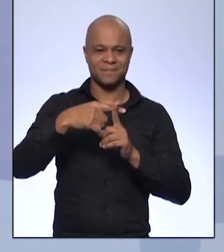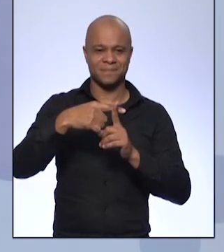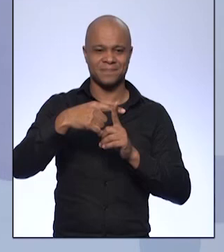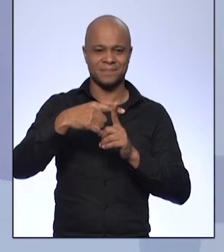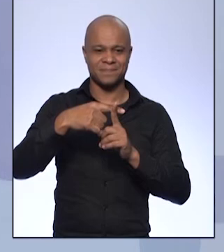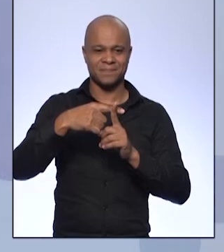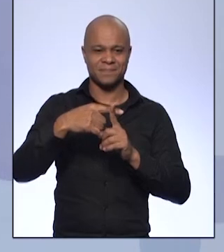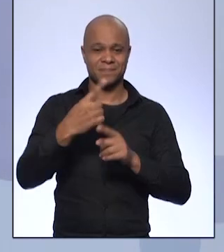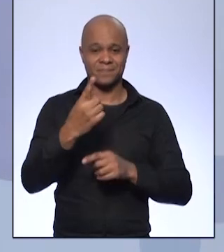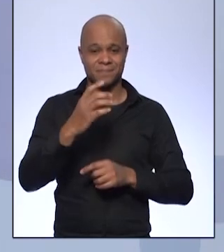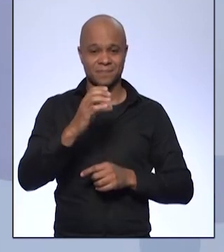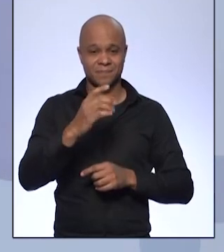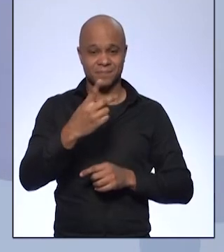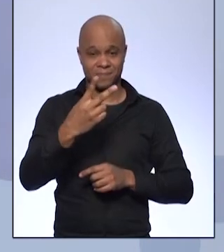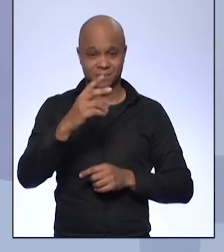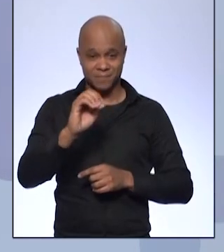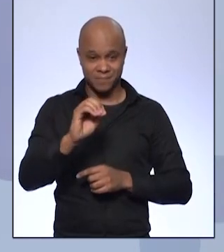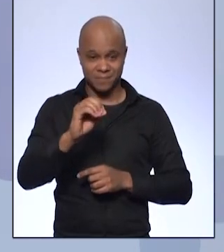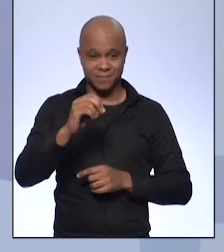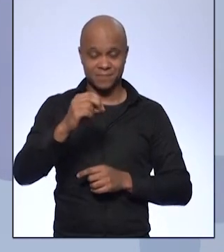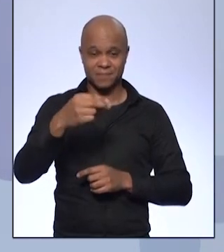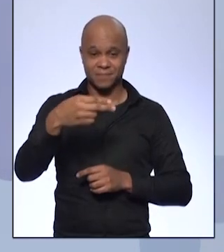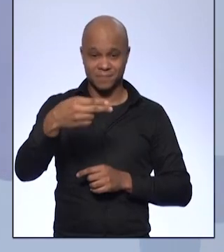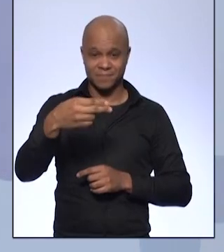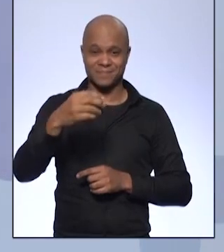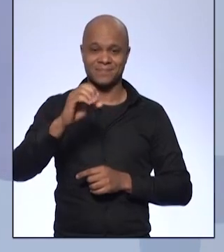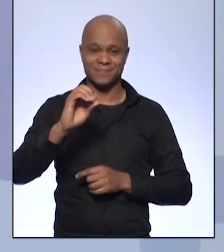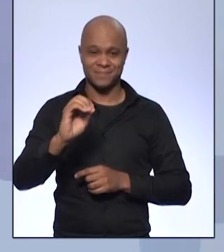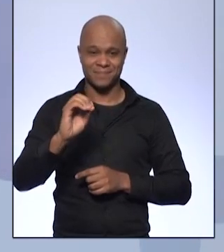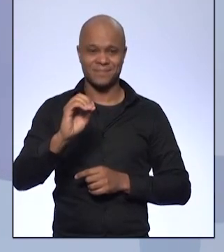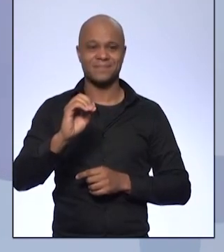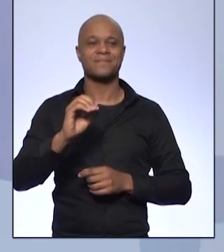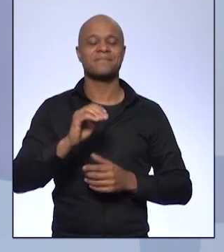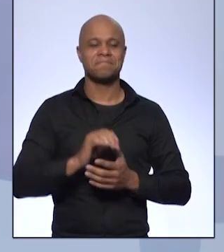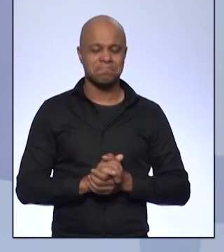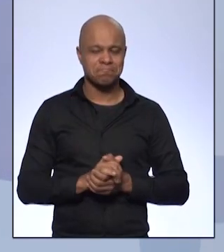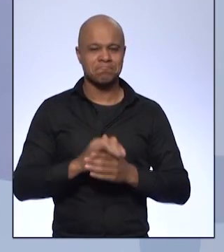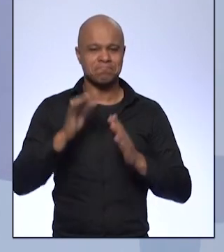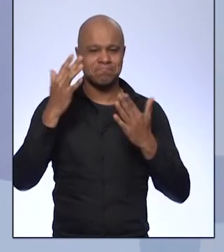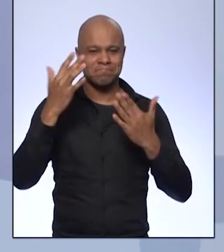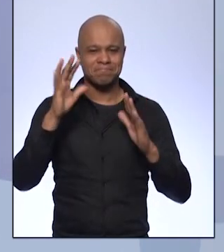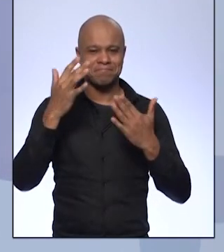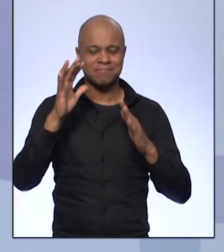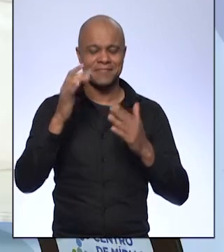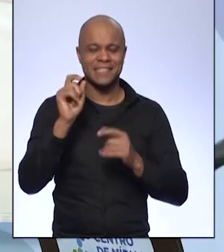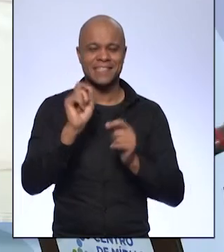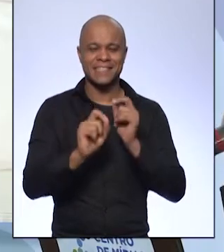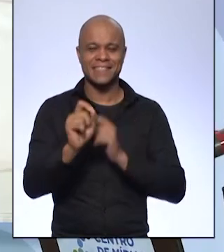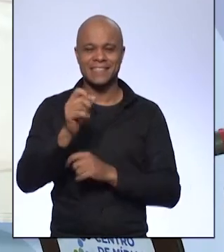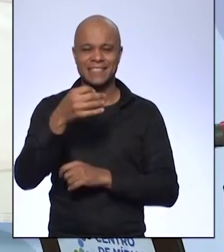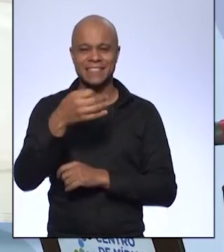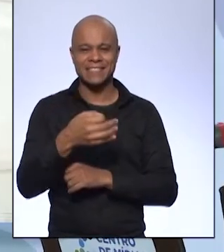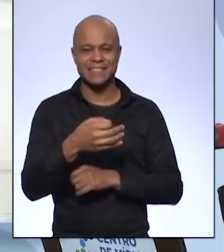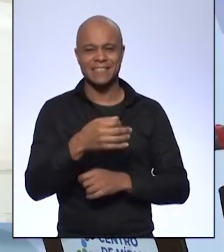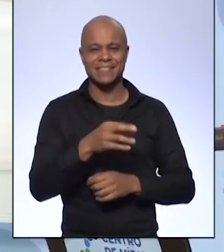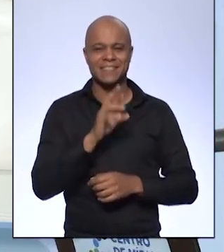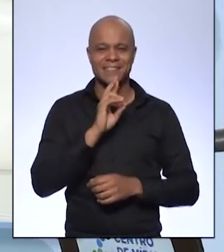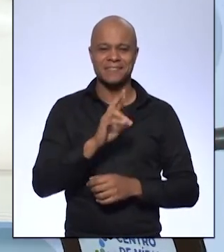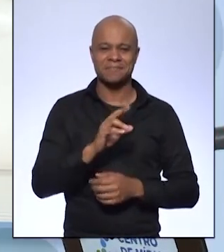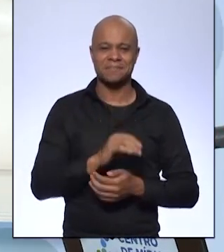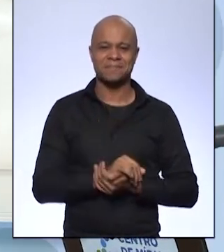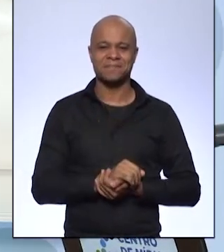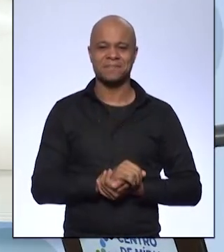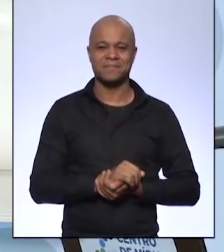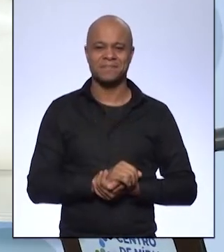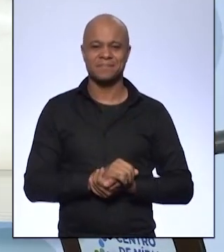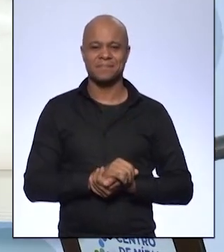Mais 120 igual a zero. Parabéns para quem acertou, pessoal. E